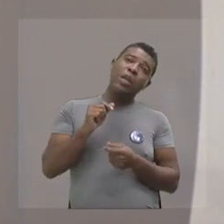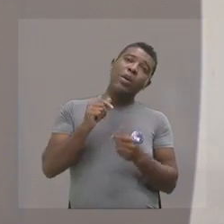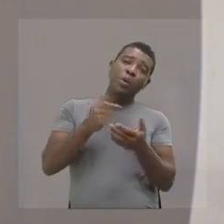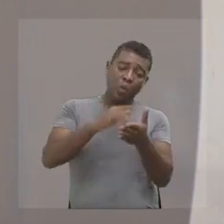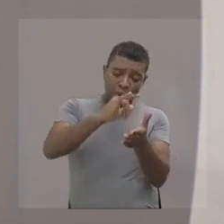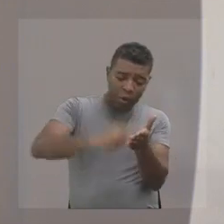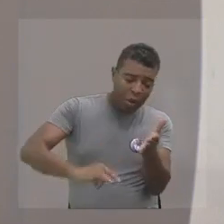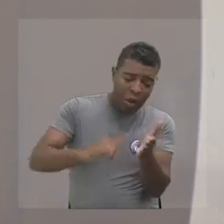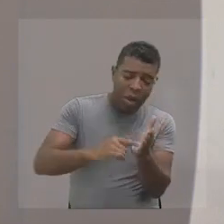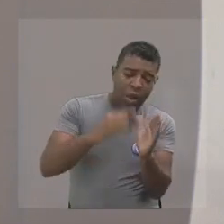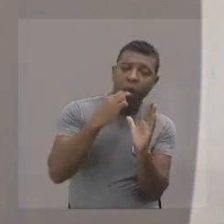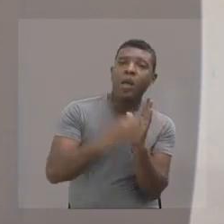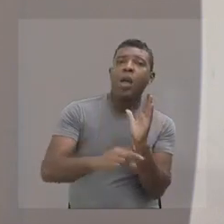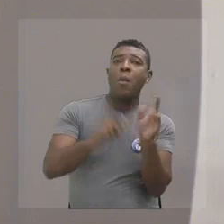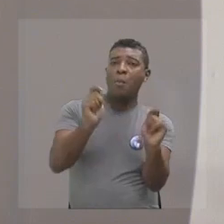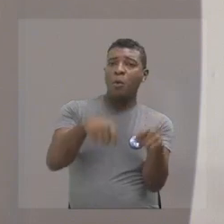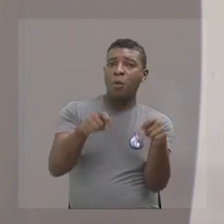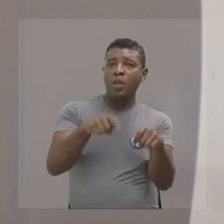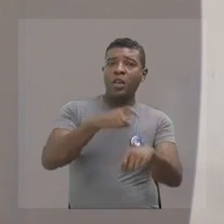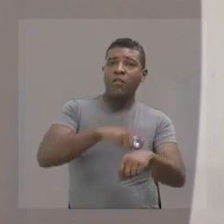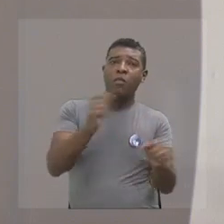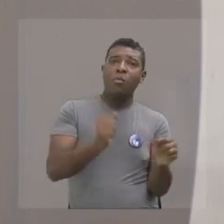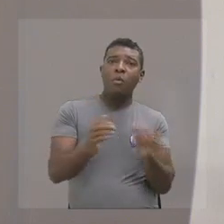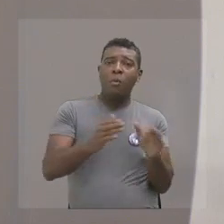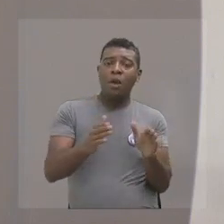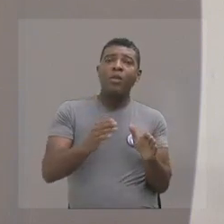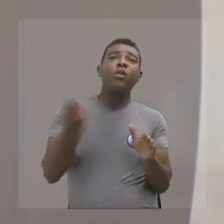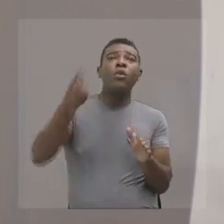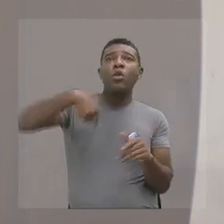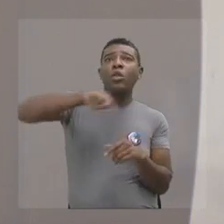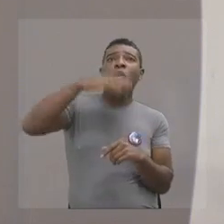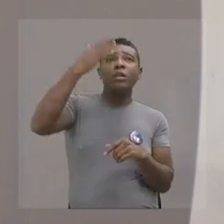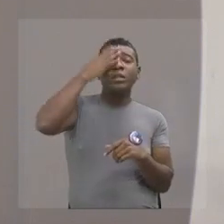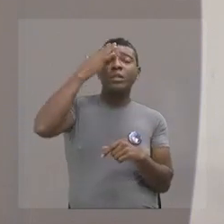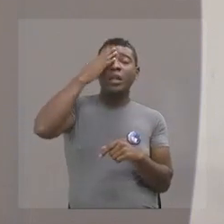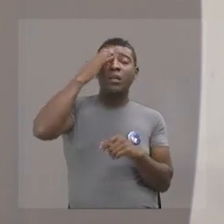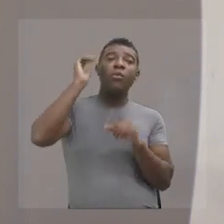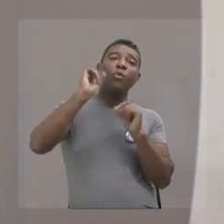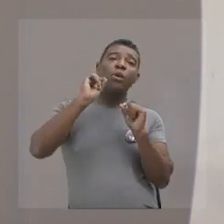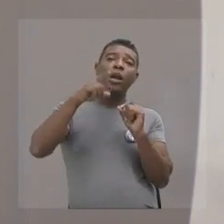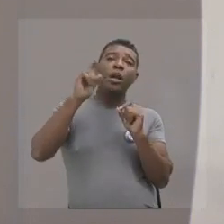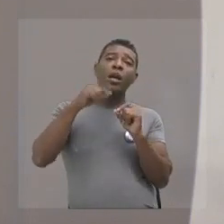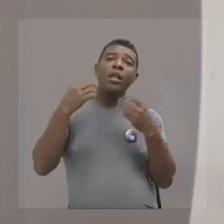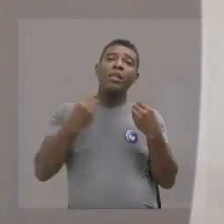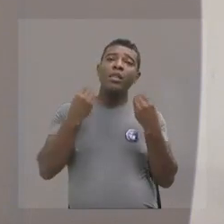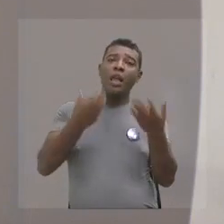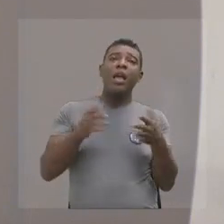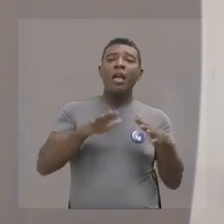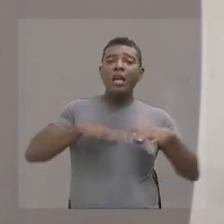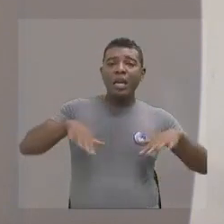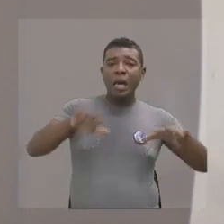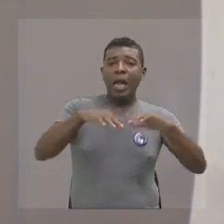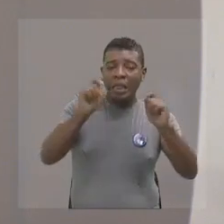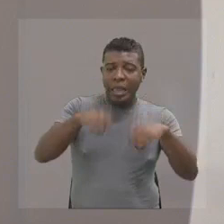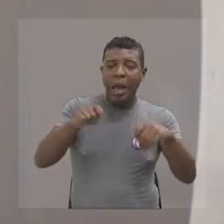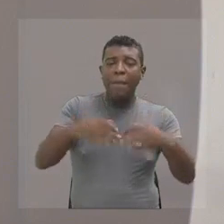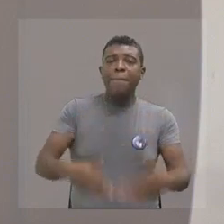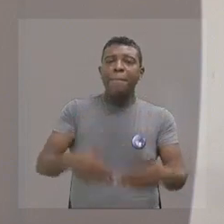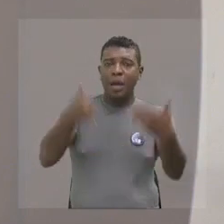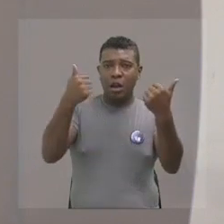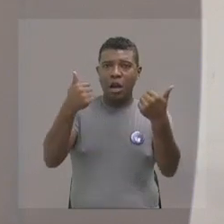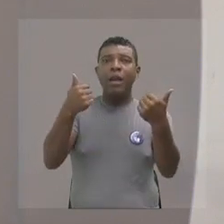momento mas também entendemos e o Ministério Público também entende um espaço para aprimoramento Marcelo ainda